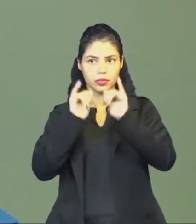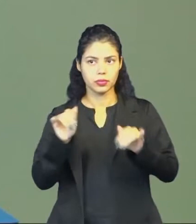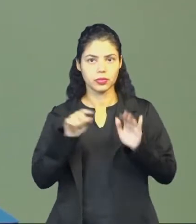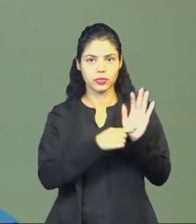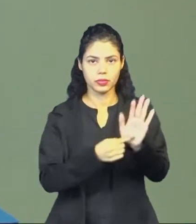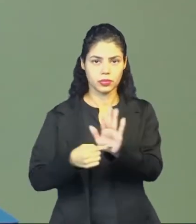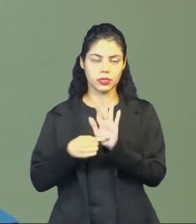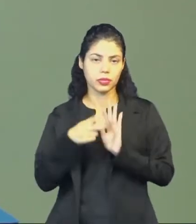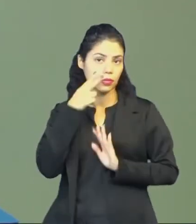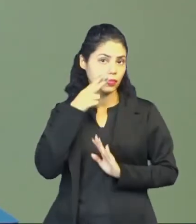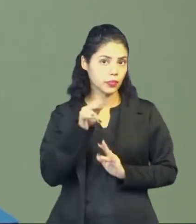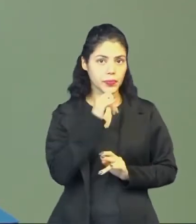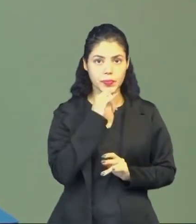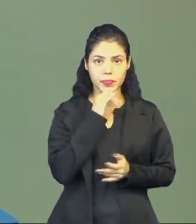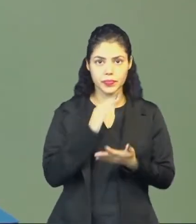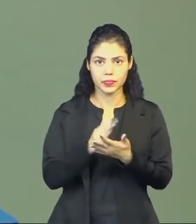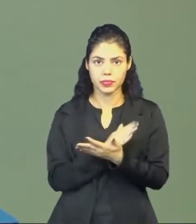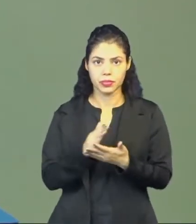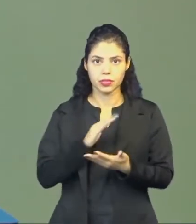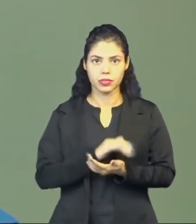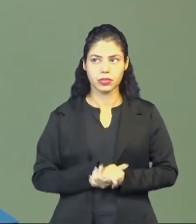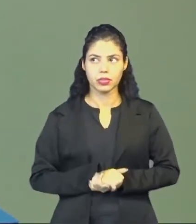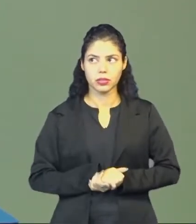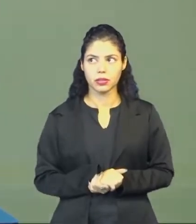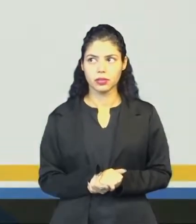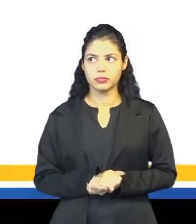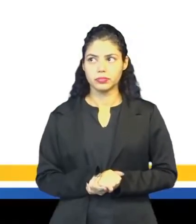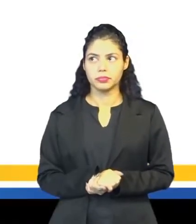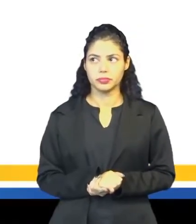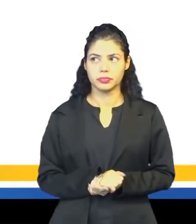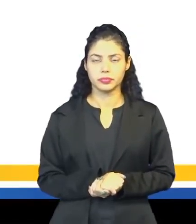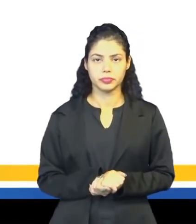apresentadas. Vamos ver alguns exemplos. Voltando aí para o slide, vamos lá.